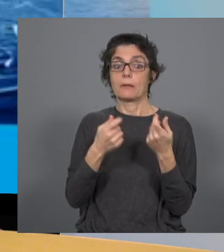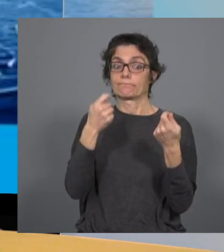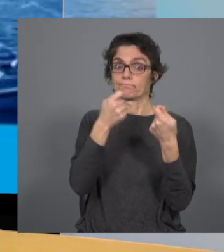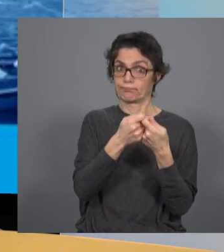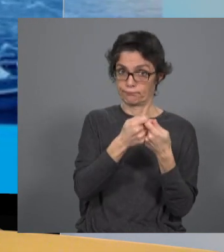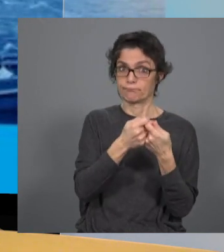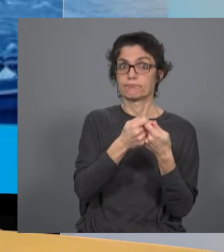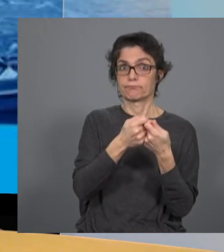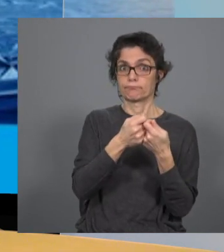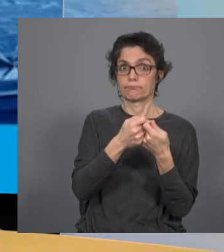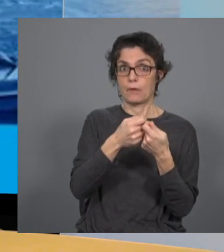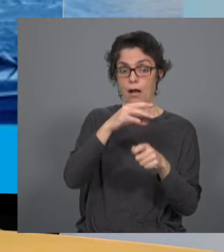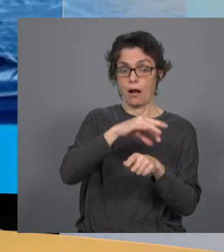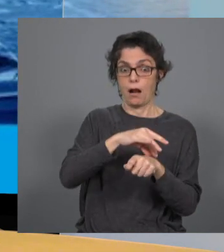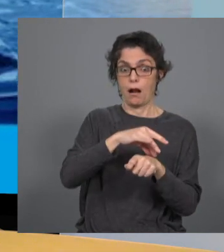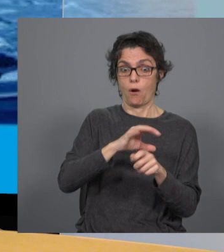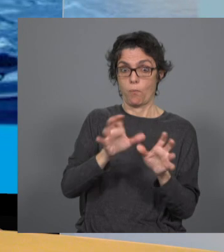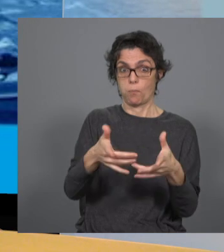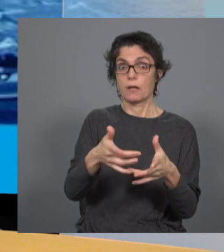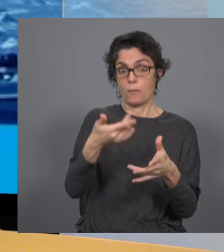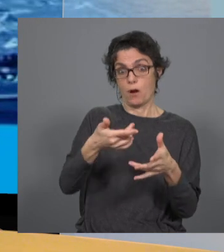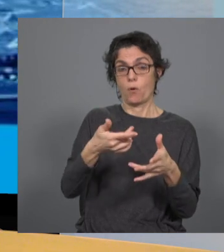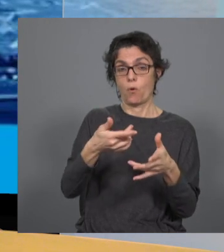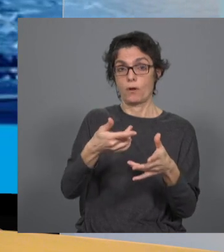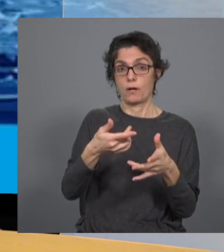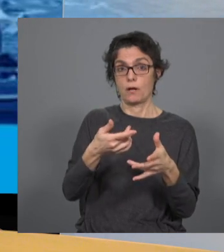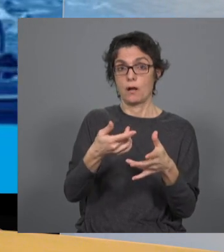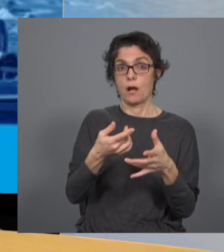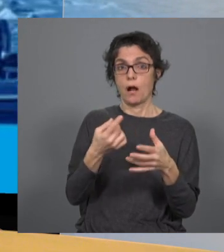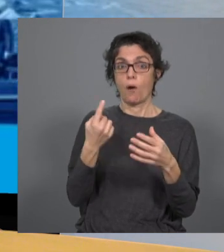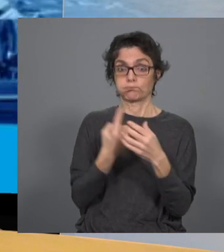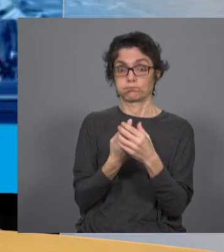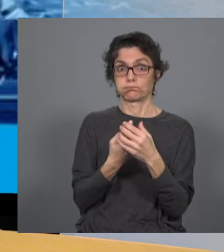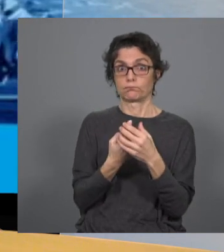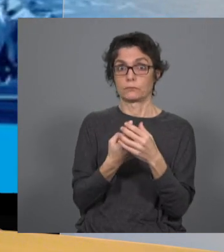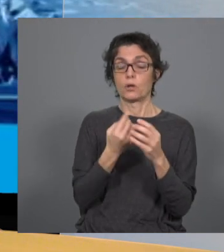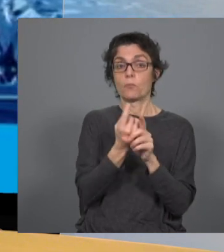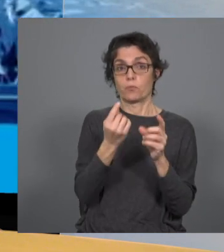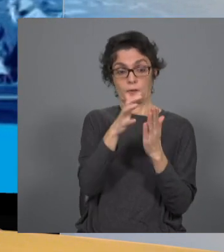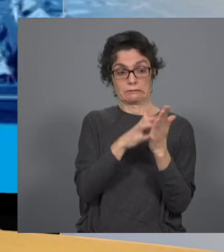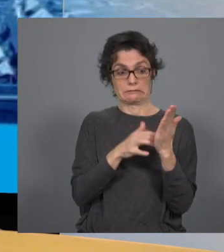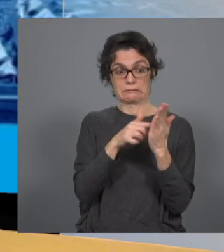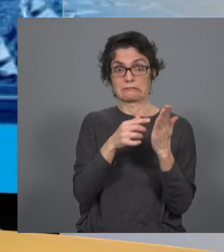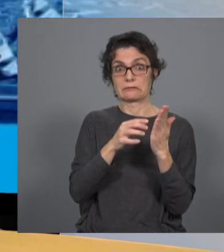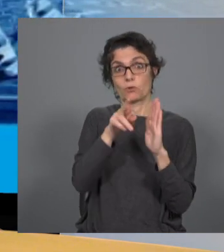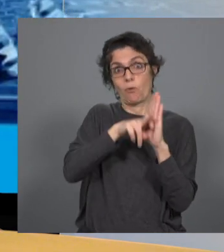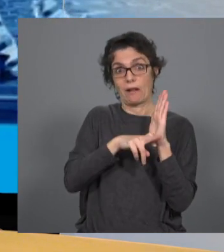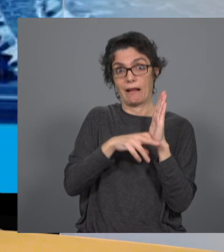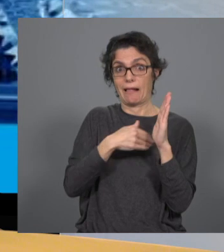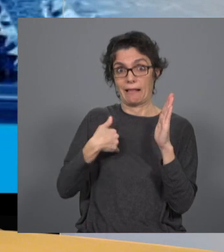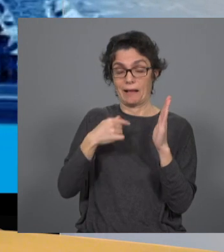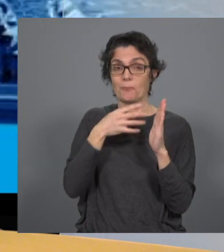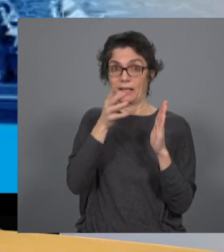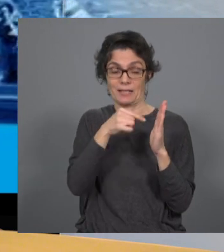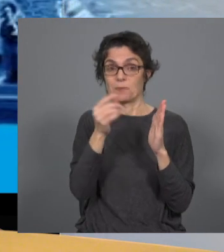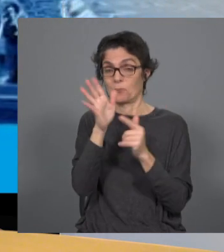confinamento, fala-nos das regras sanitárias, não é? O leproso teria que